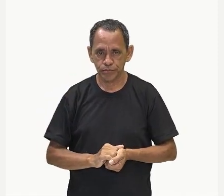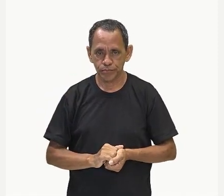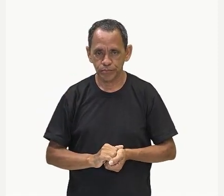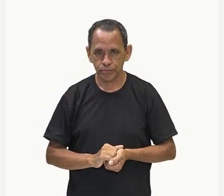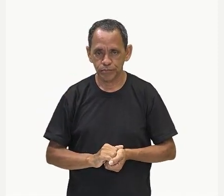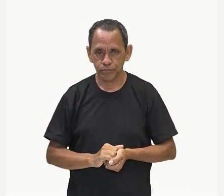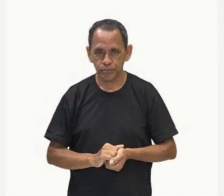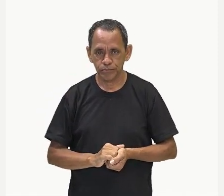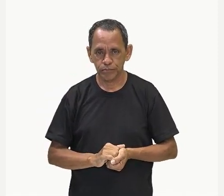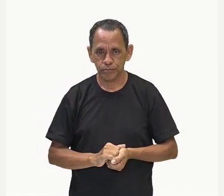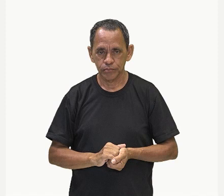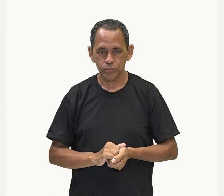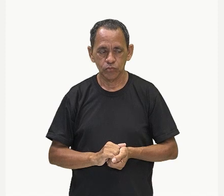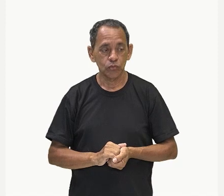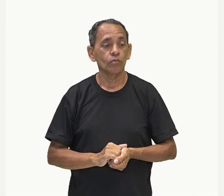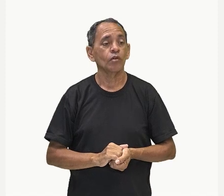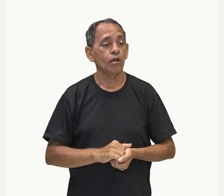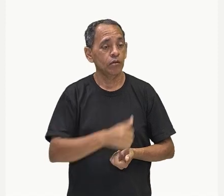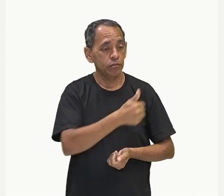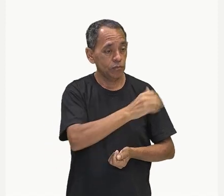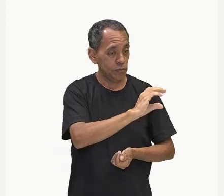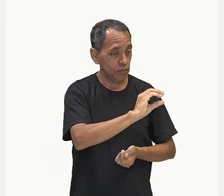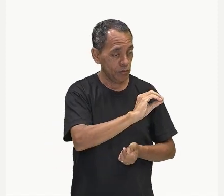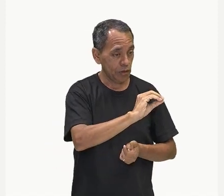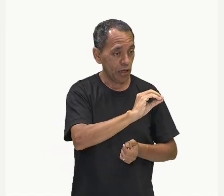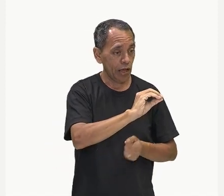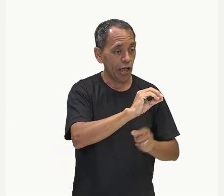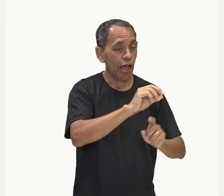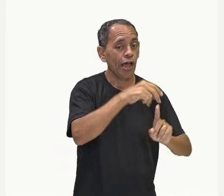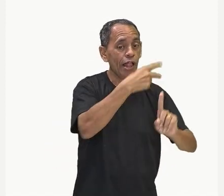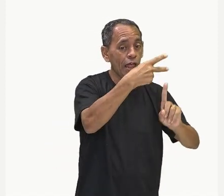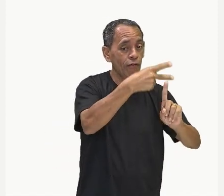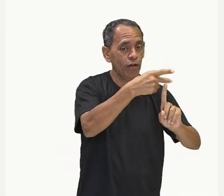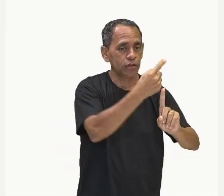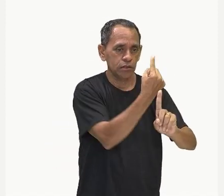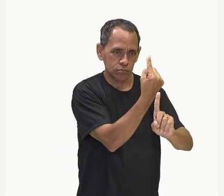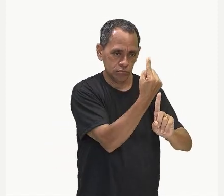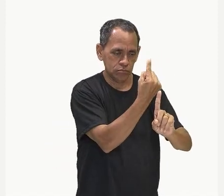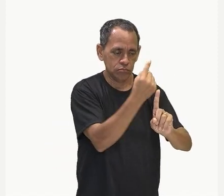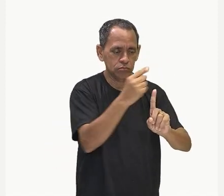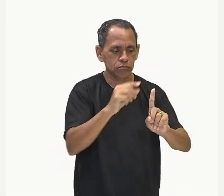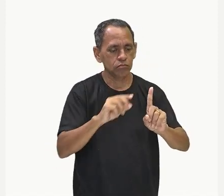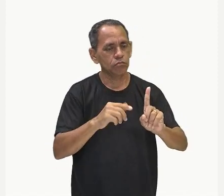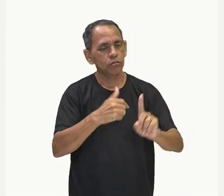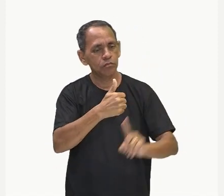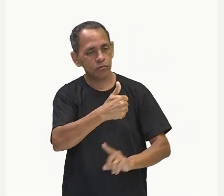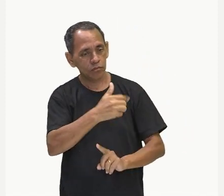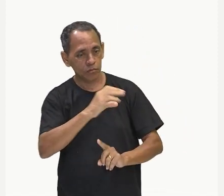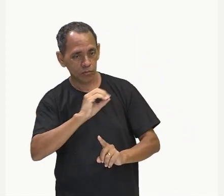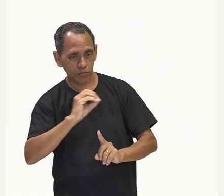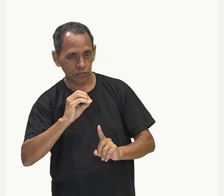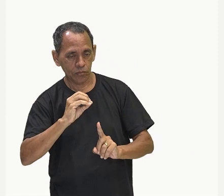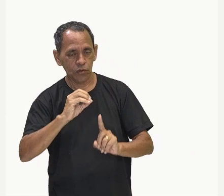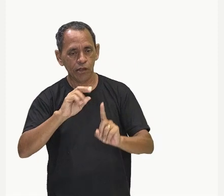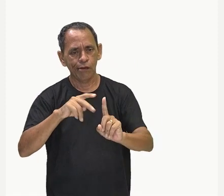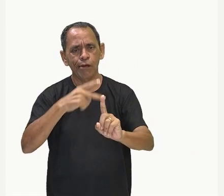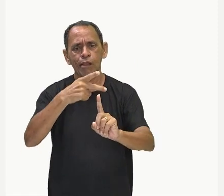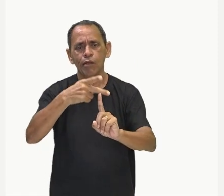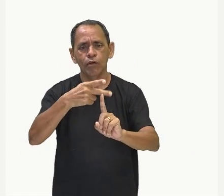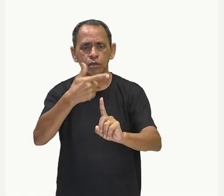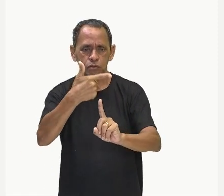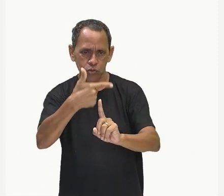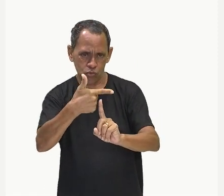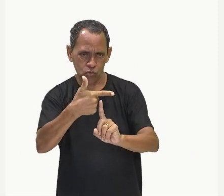1, 100 é 10 elevado a 2, ou 10 ao quadrado, e 1000 é o 10